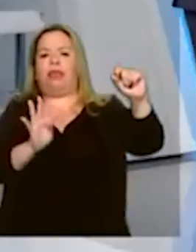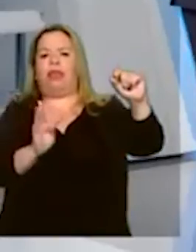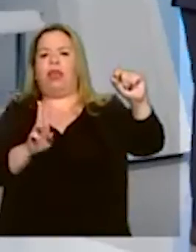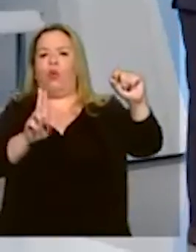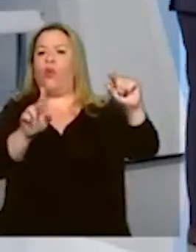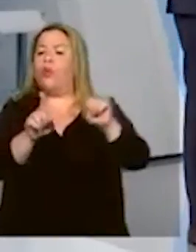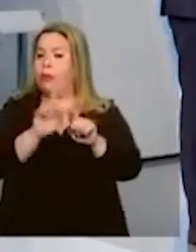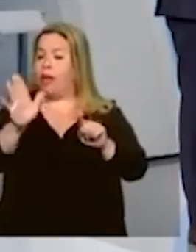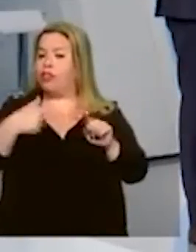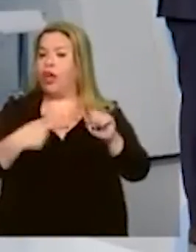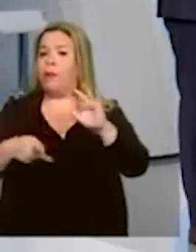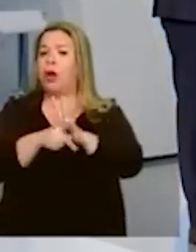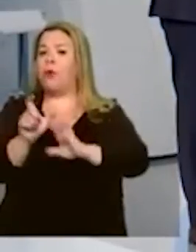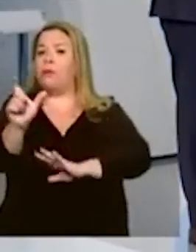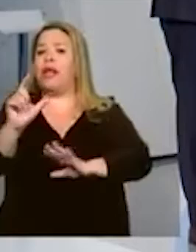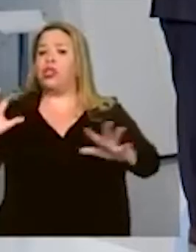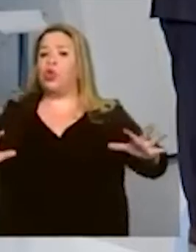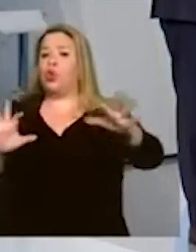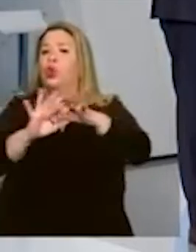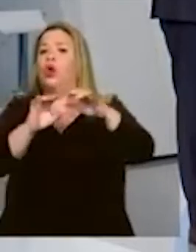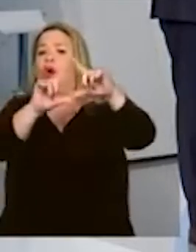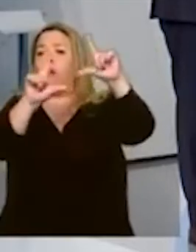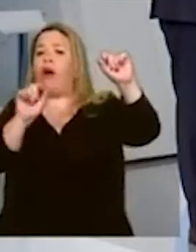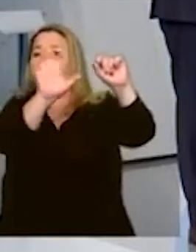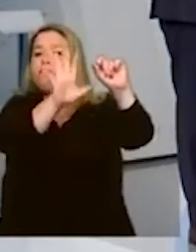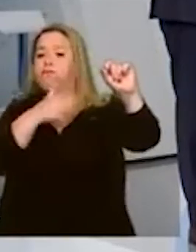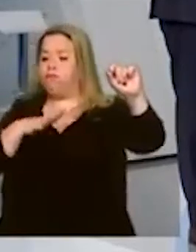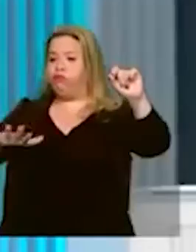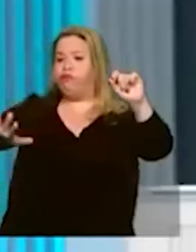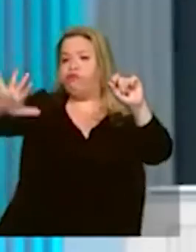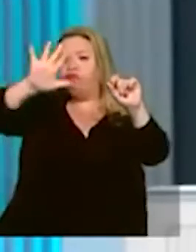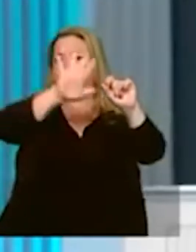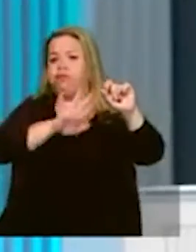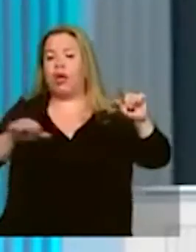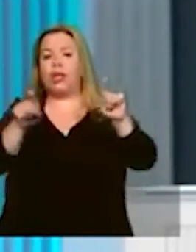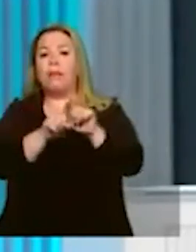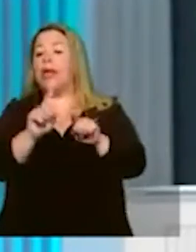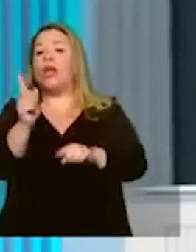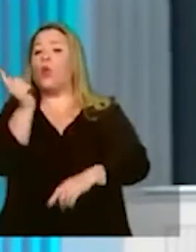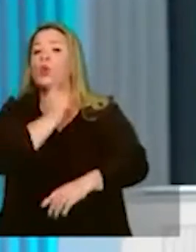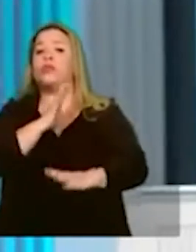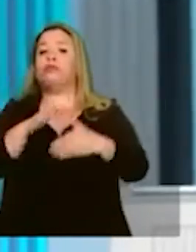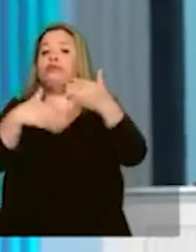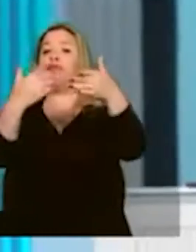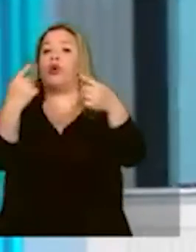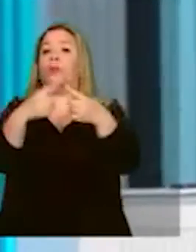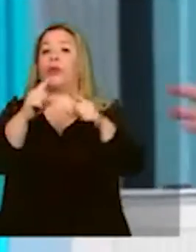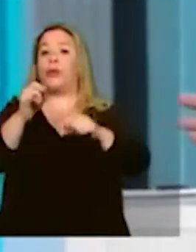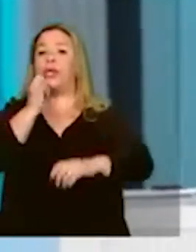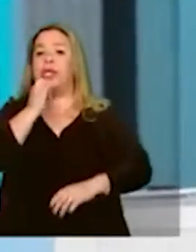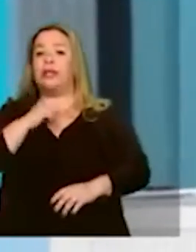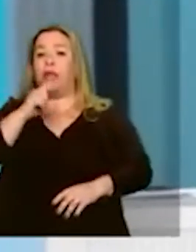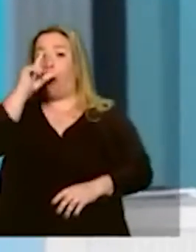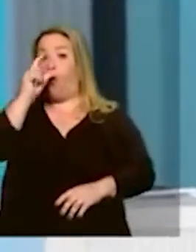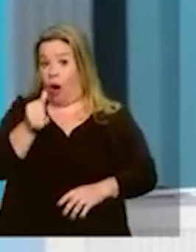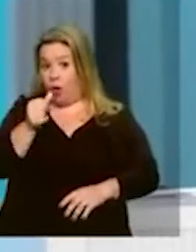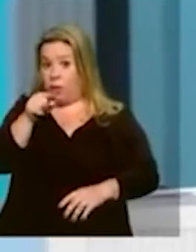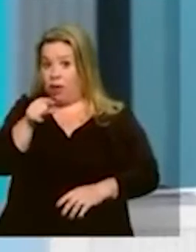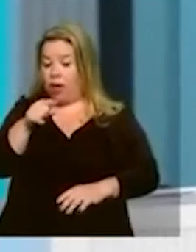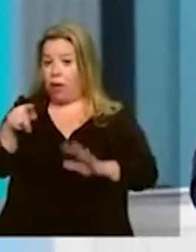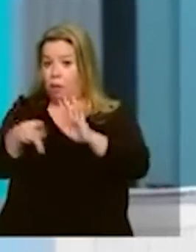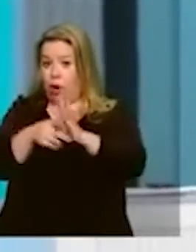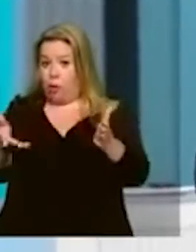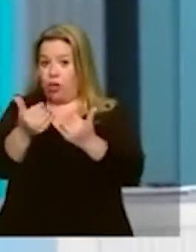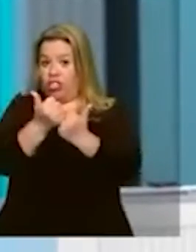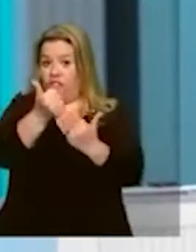bilhete único para a região metropolitana, ela é antiga. E não foi para frente, porque na época o Alckmin, que é candidato a vice do Lula